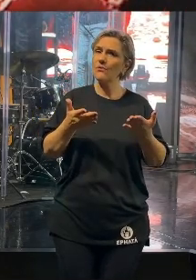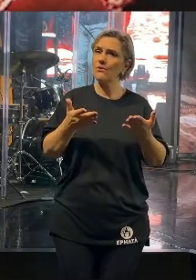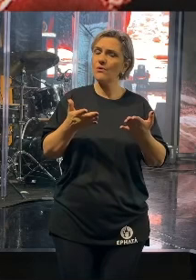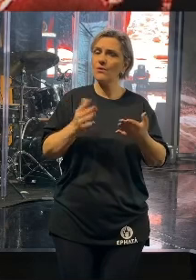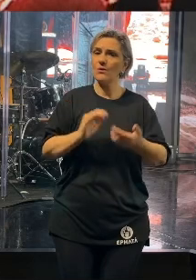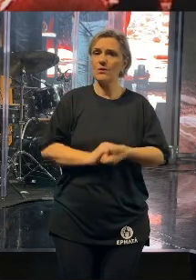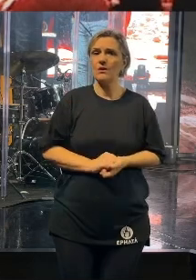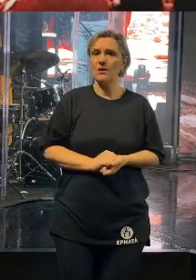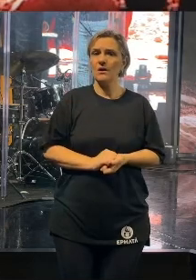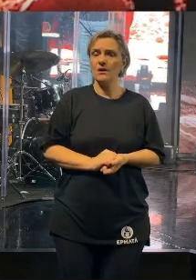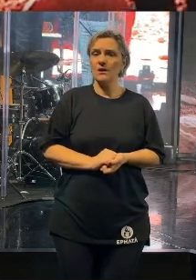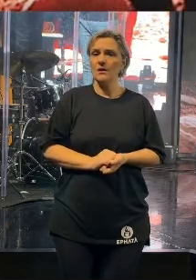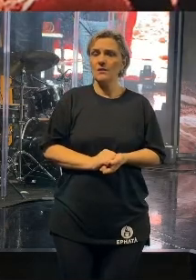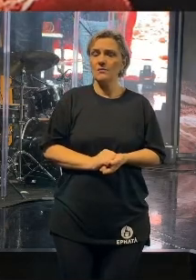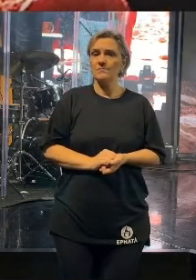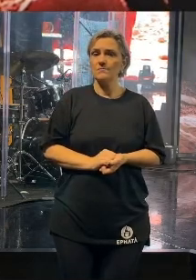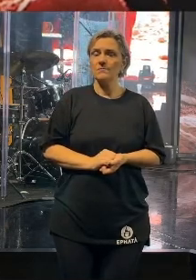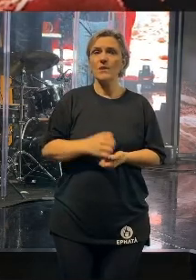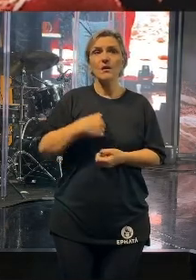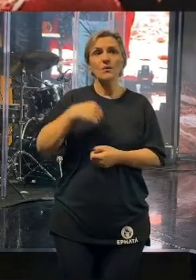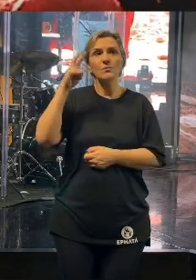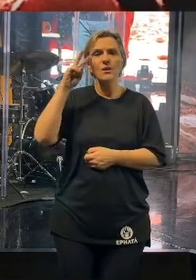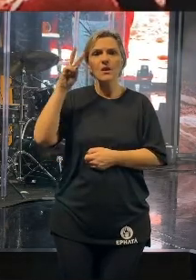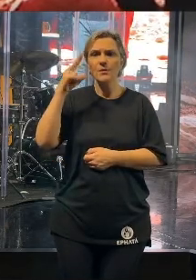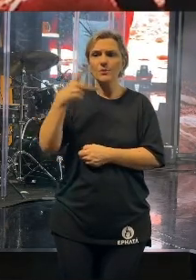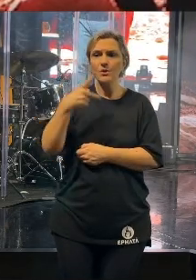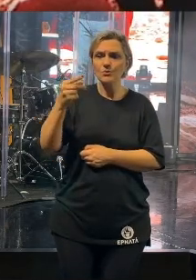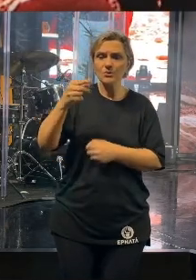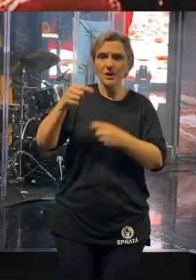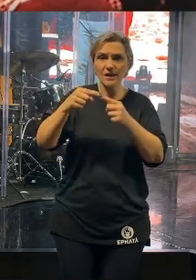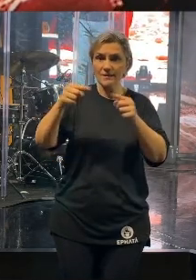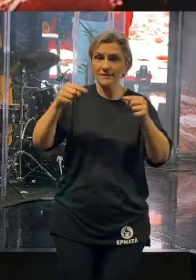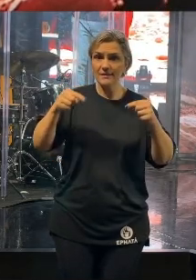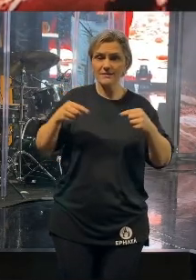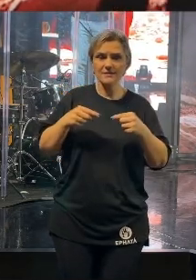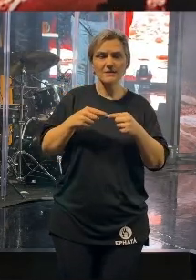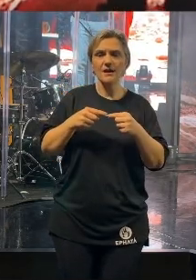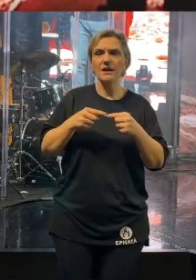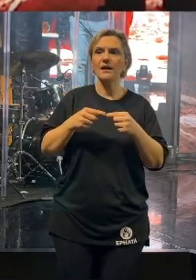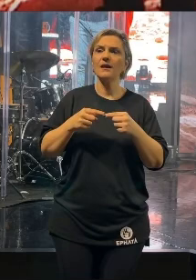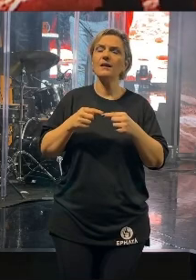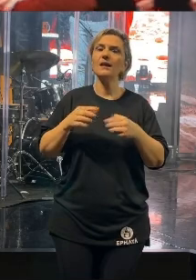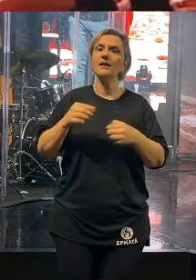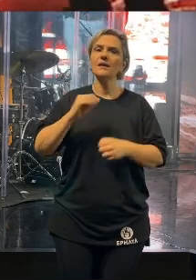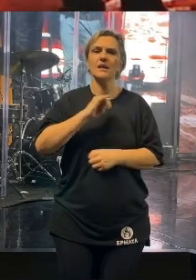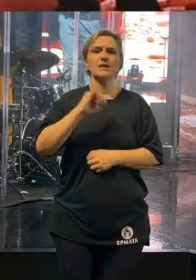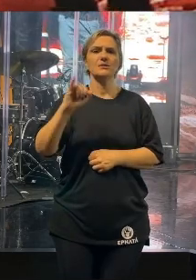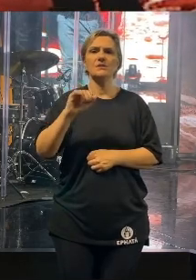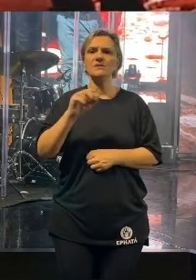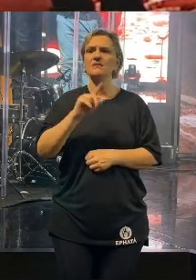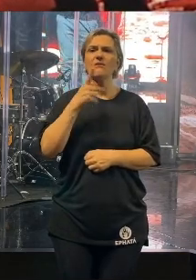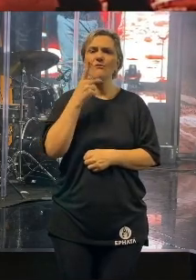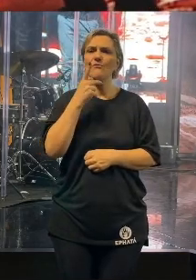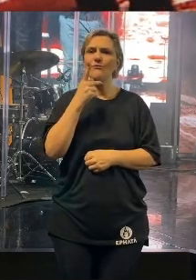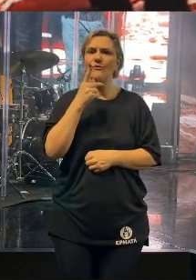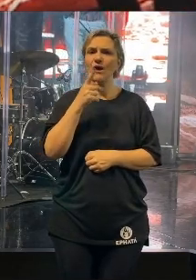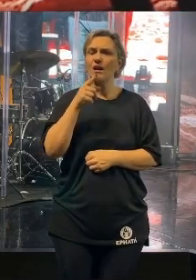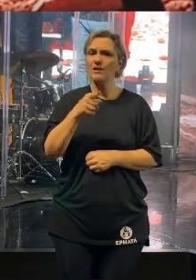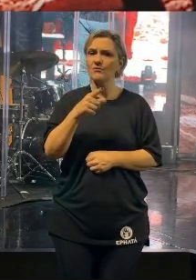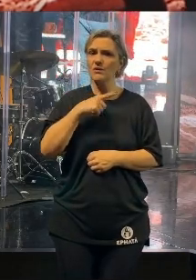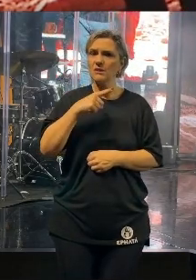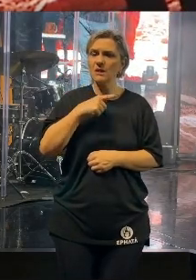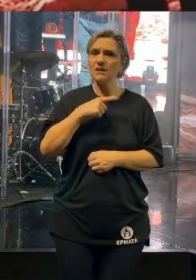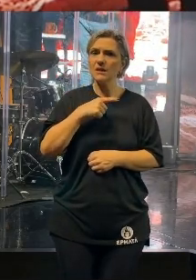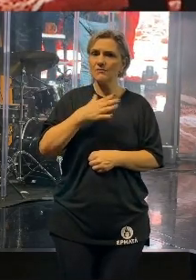tanto, mas tanto. Eu me lembro que eu saí daquela sala, e quando eu estava saindo, ele disse assim: não fala para ninguém que você esteve comigo, e ao